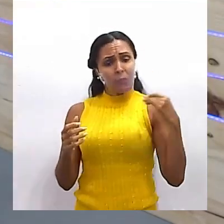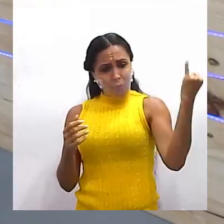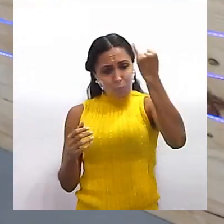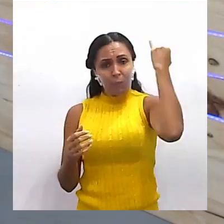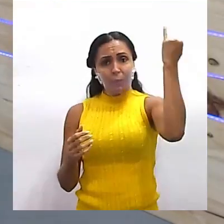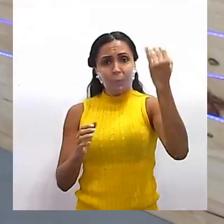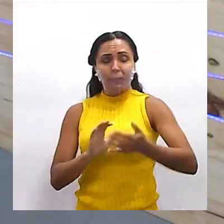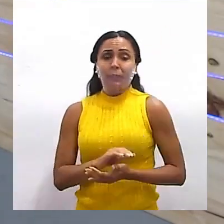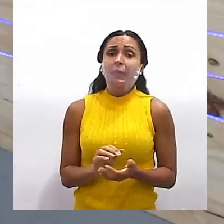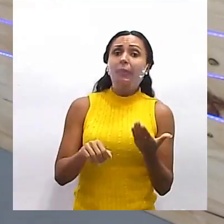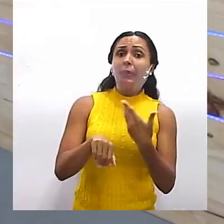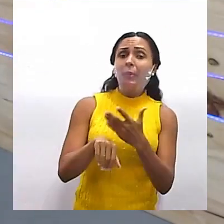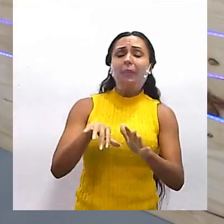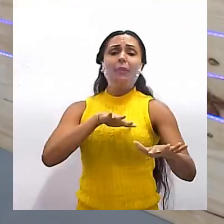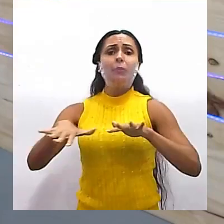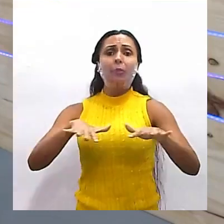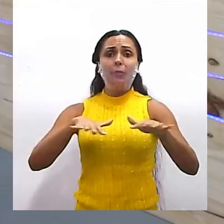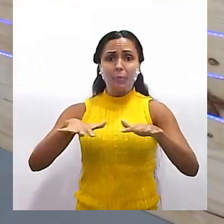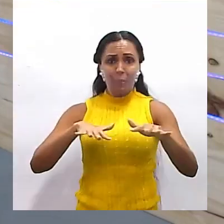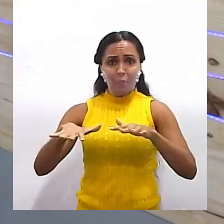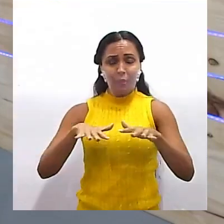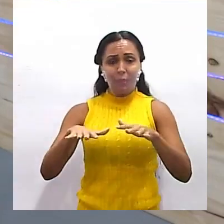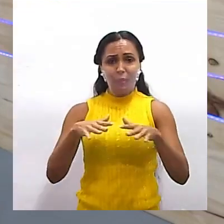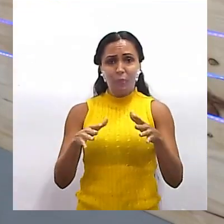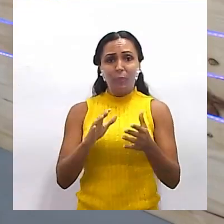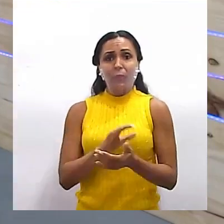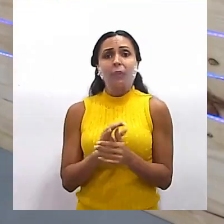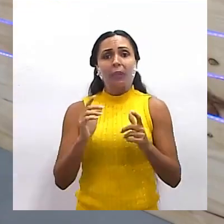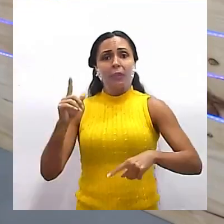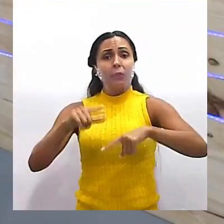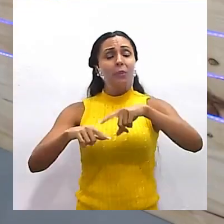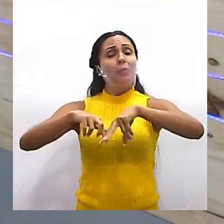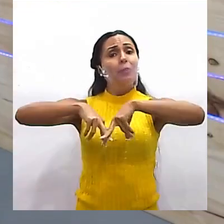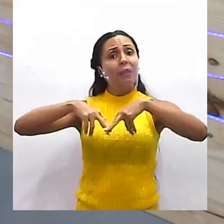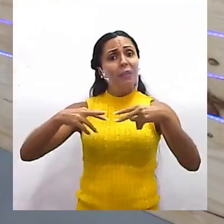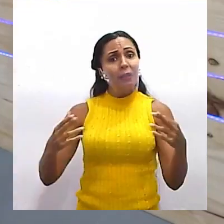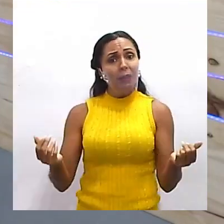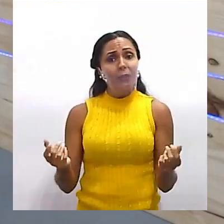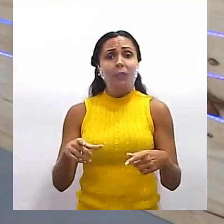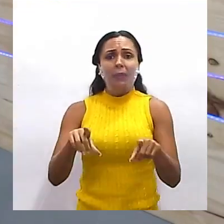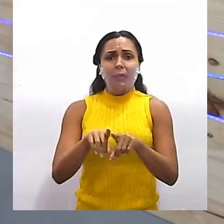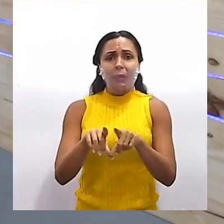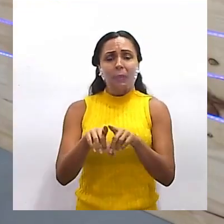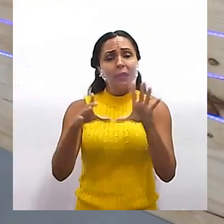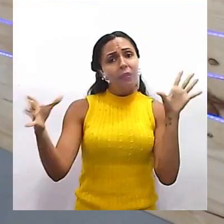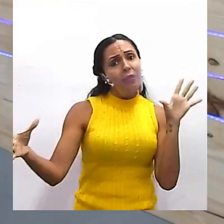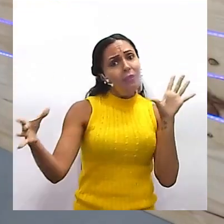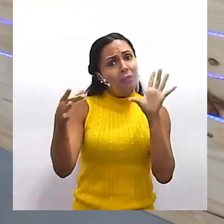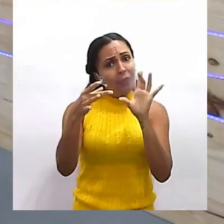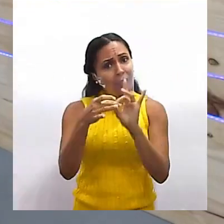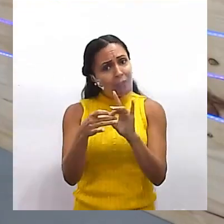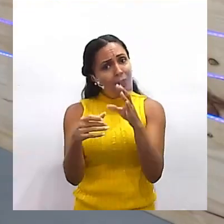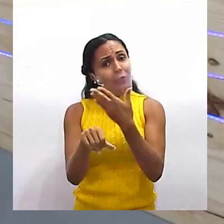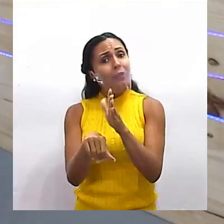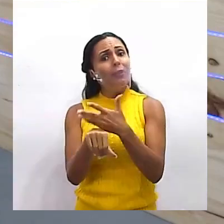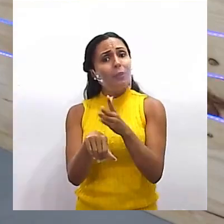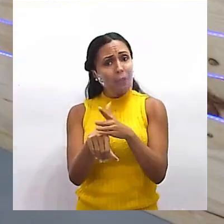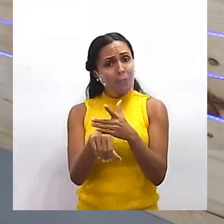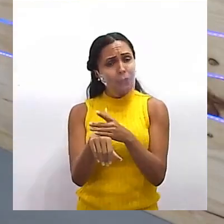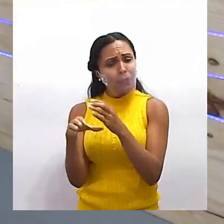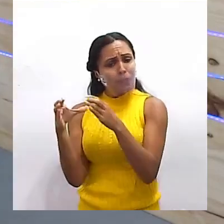boas práticas de movimentação e armazenagem dos materiais. Também está ligado a treinamento, né? A gente tem que treinar a